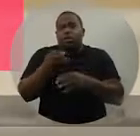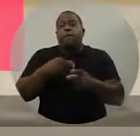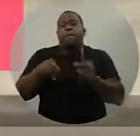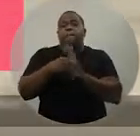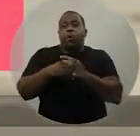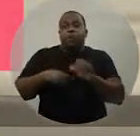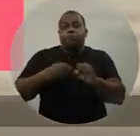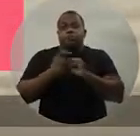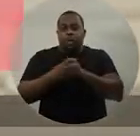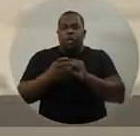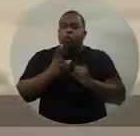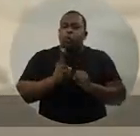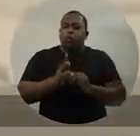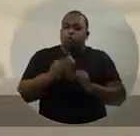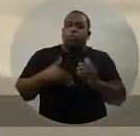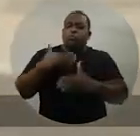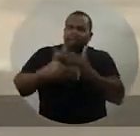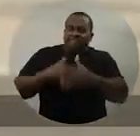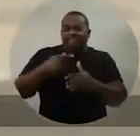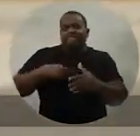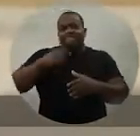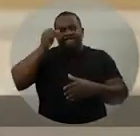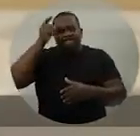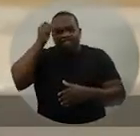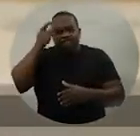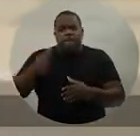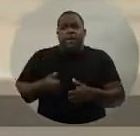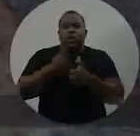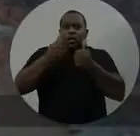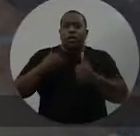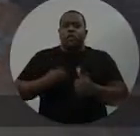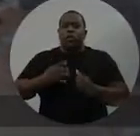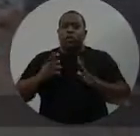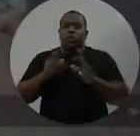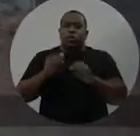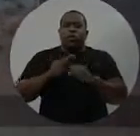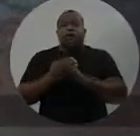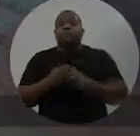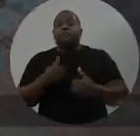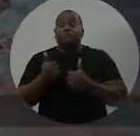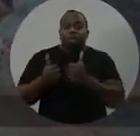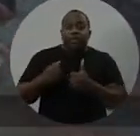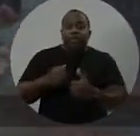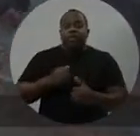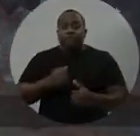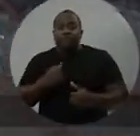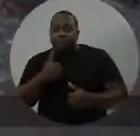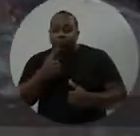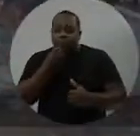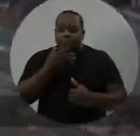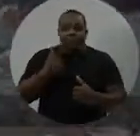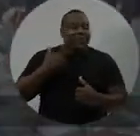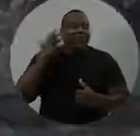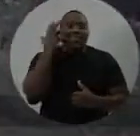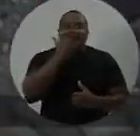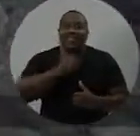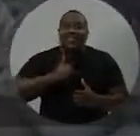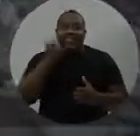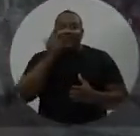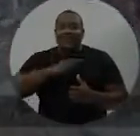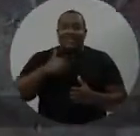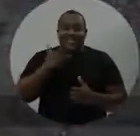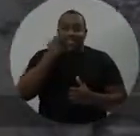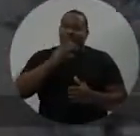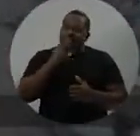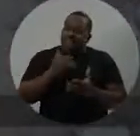Vamos continuar avançando, inovando e melhorando a vida em todos os bairros. E aí, irmão? Tá ficando bom aí, né? Sim, tudo lindo. Tá ficando lindo, com fé em Deus,